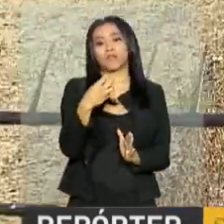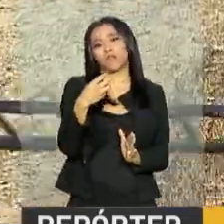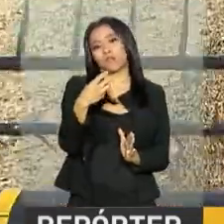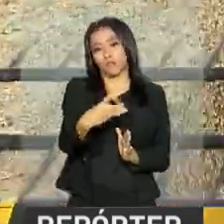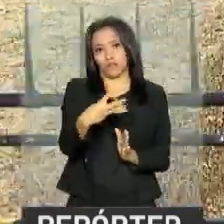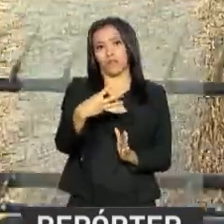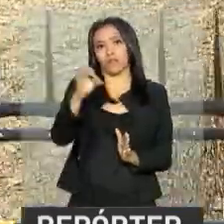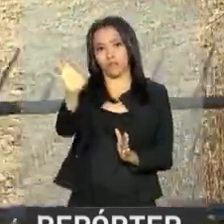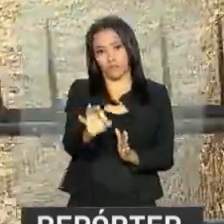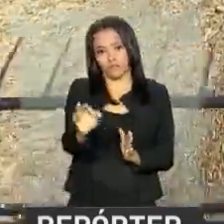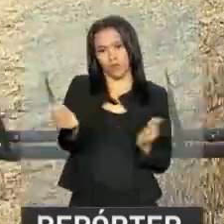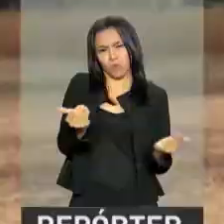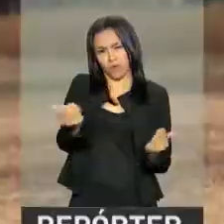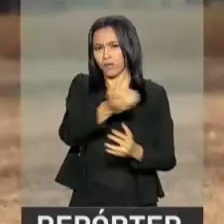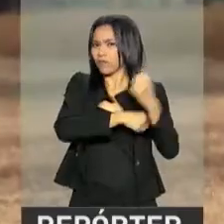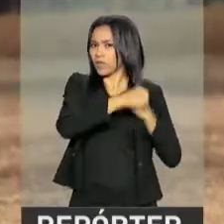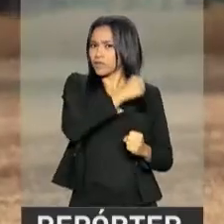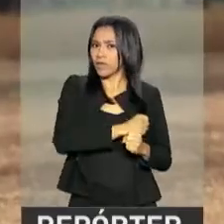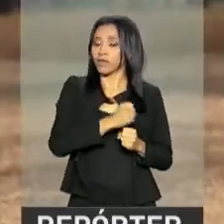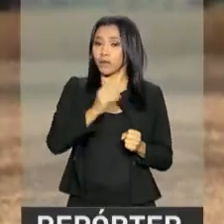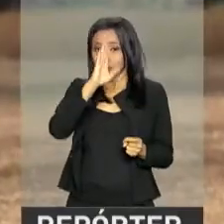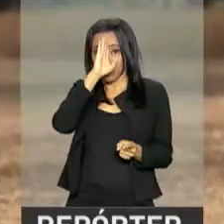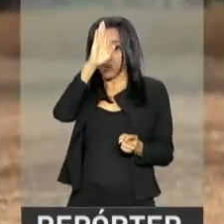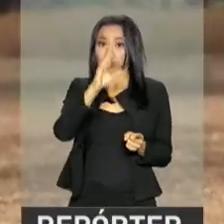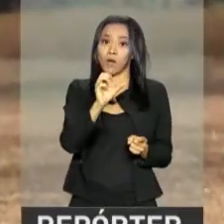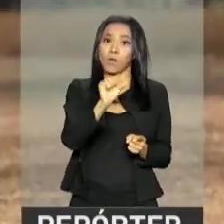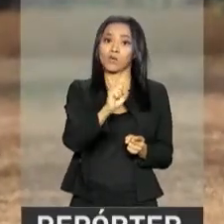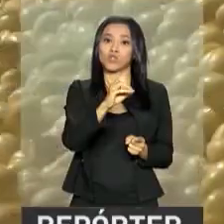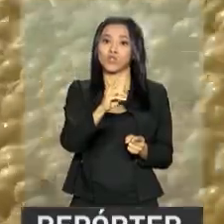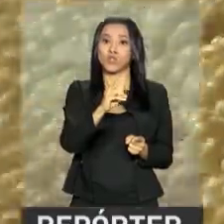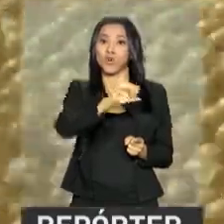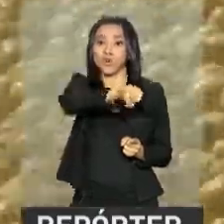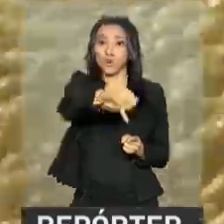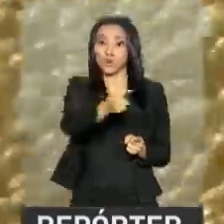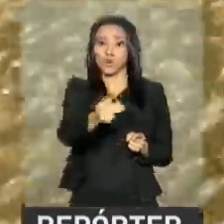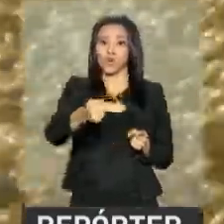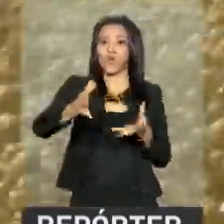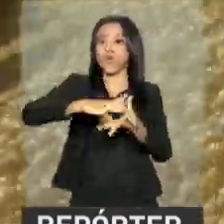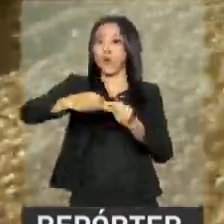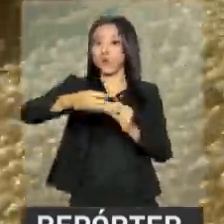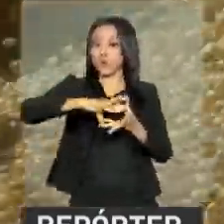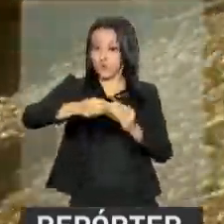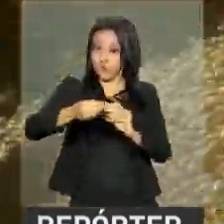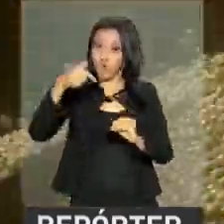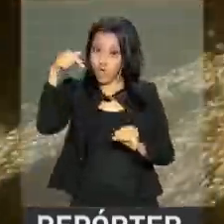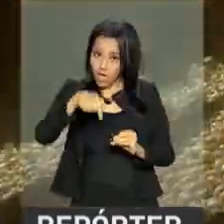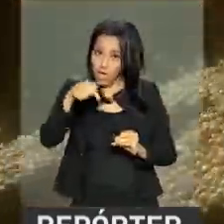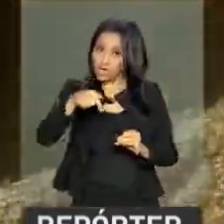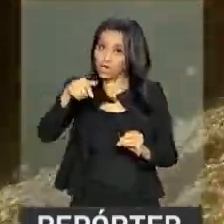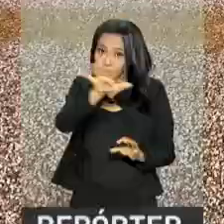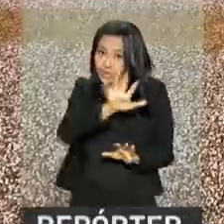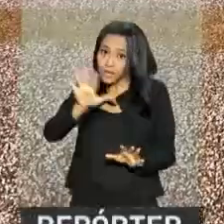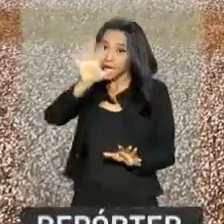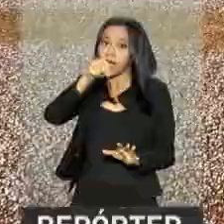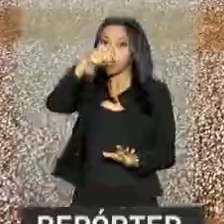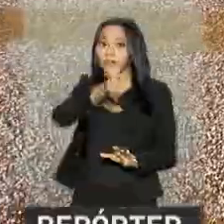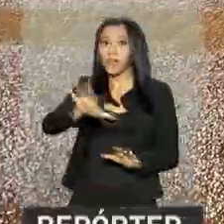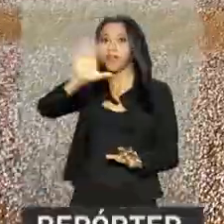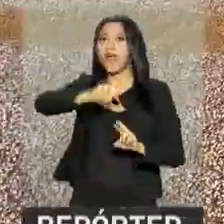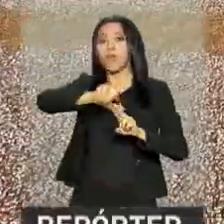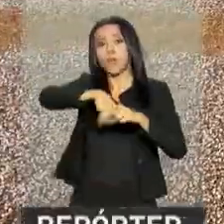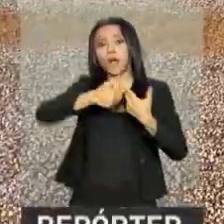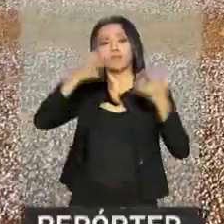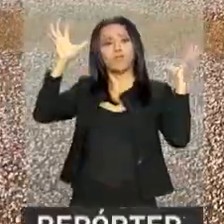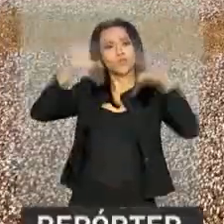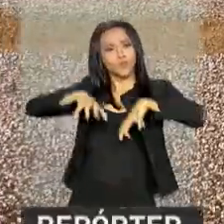passado os destaques são a soja eo algodão esse crescimento da produção no nordeste é explicado pelo volume de chuvas que